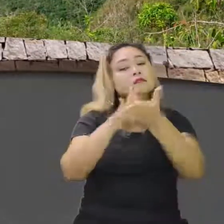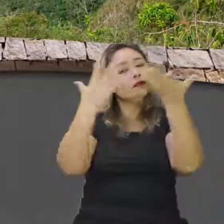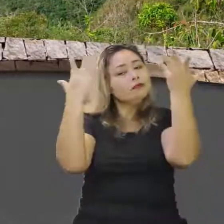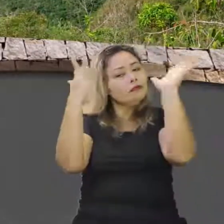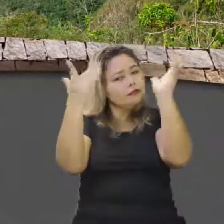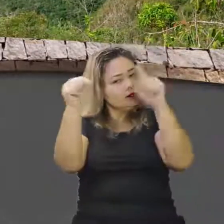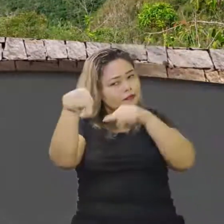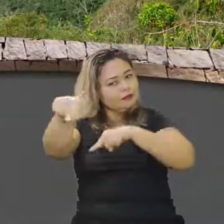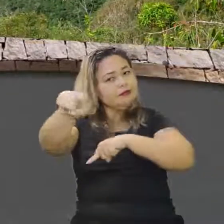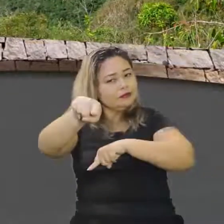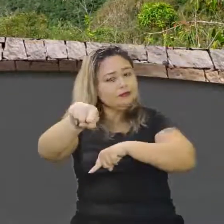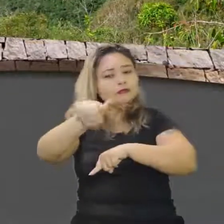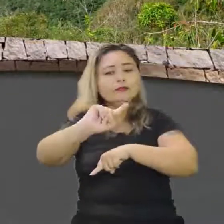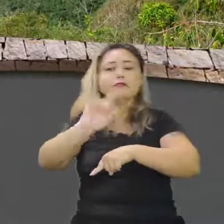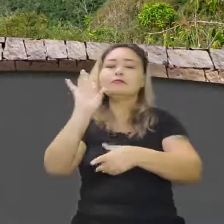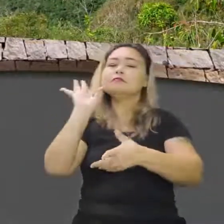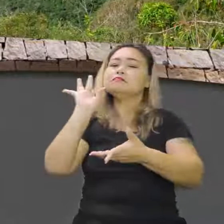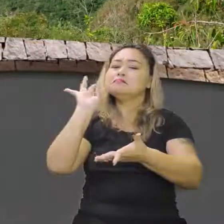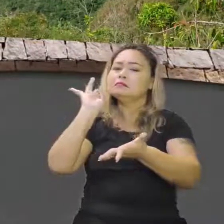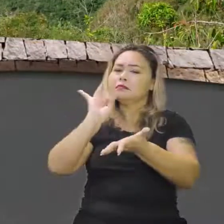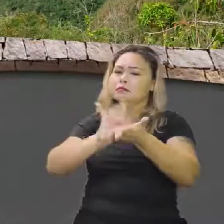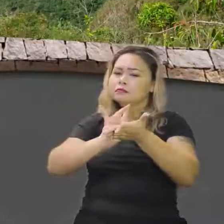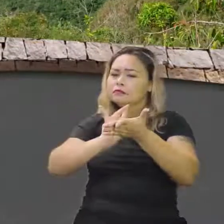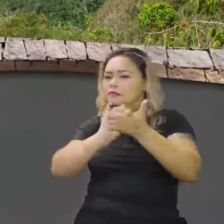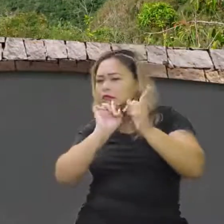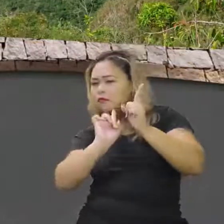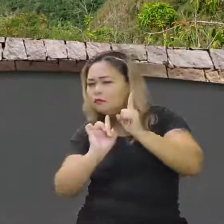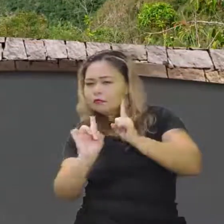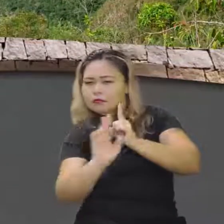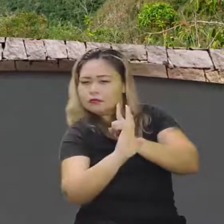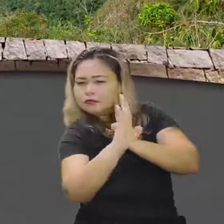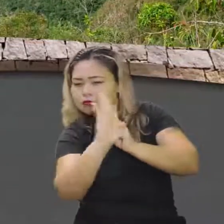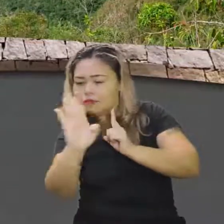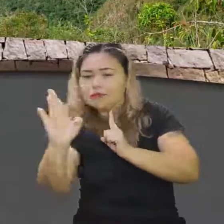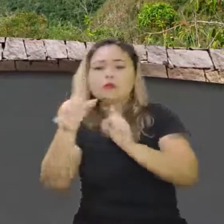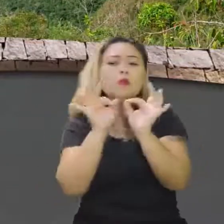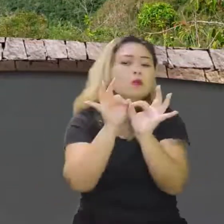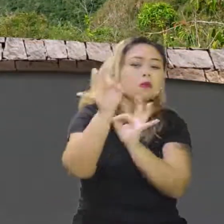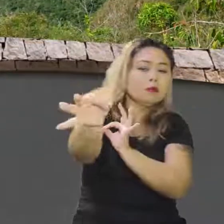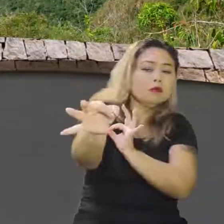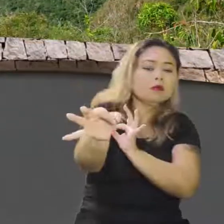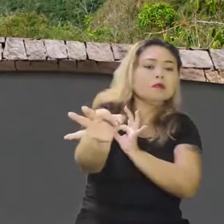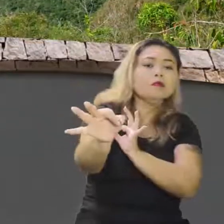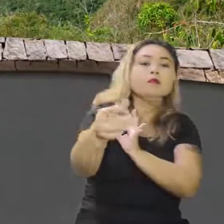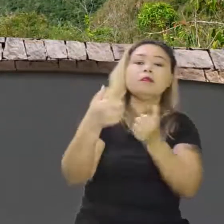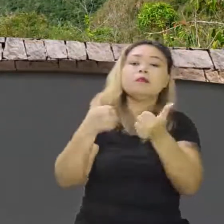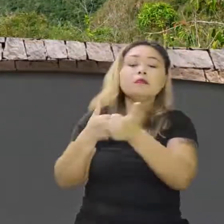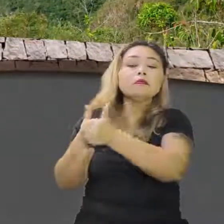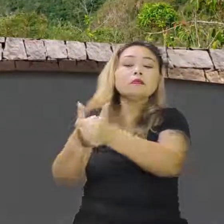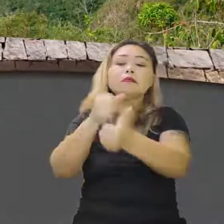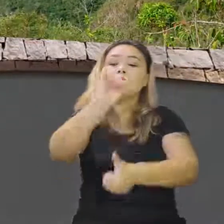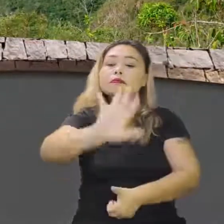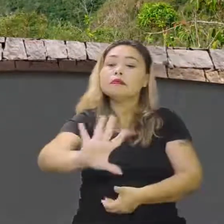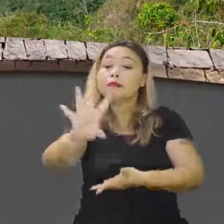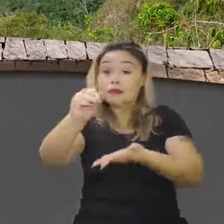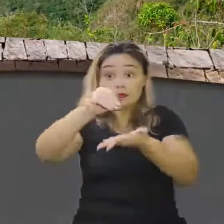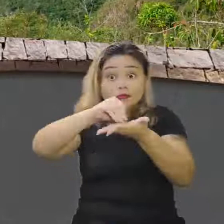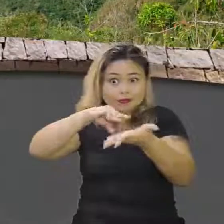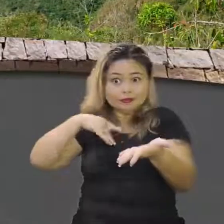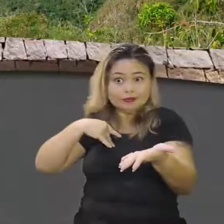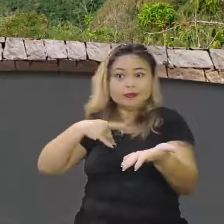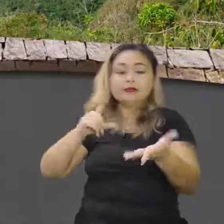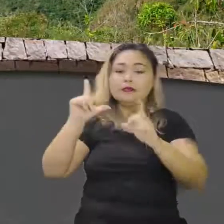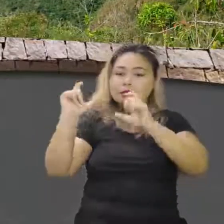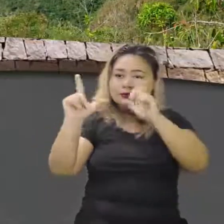parabéns a vocês, verdadeiros desbravadores. Nós acompanhamos as imagens que vocês nos